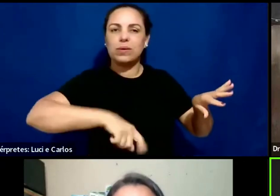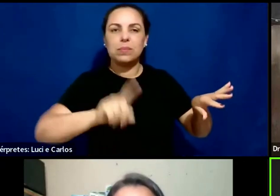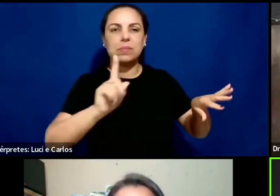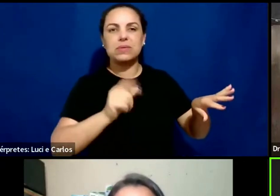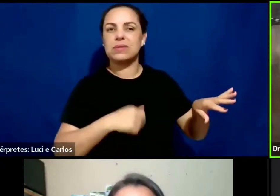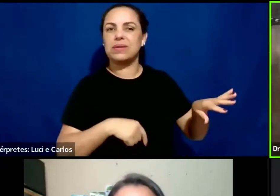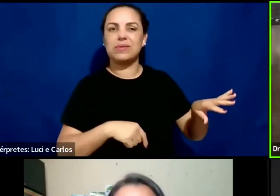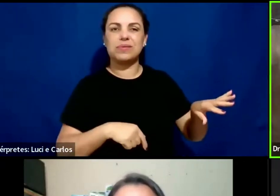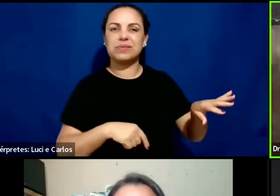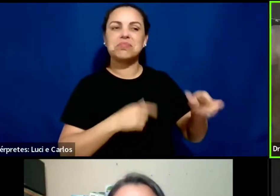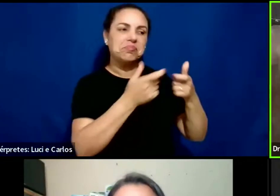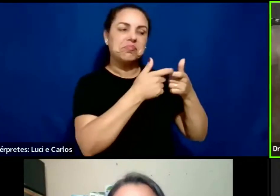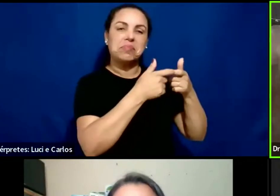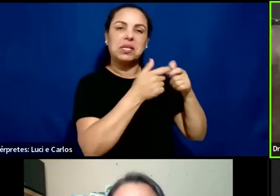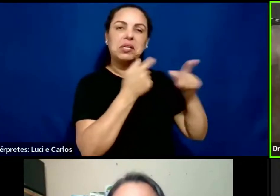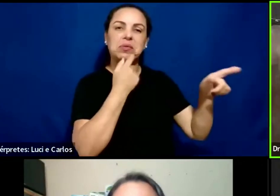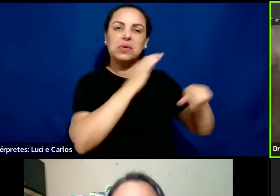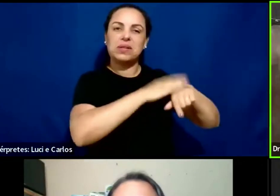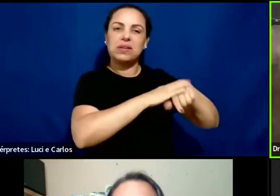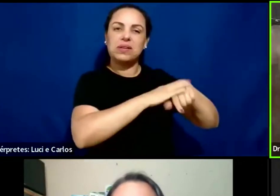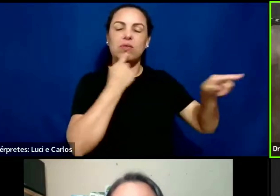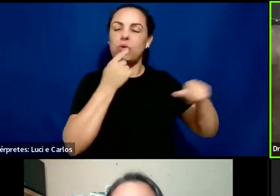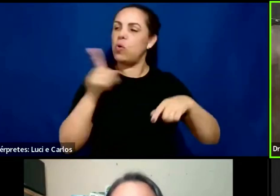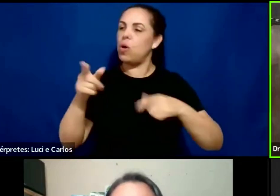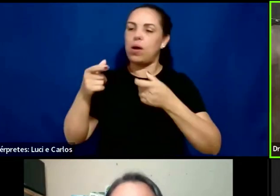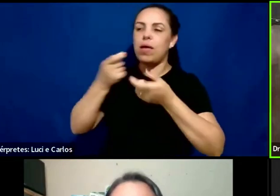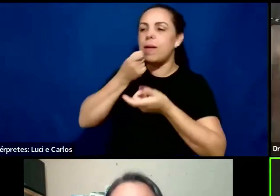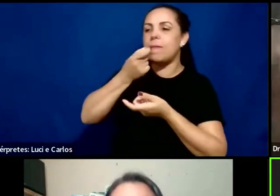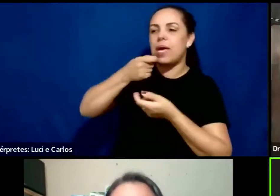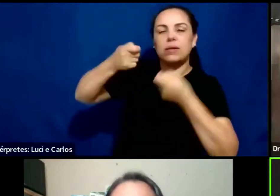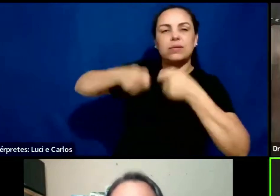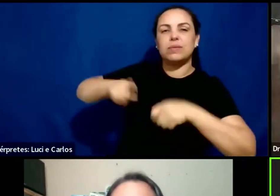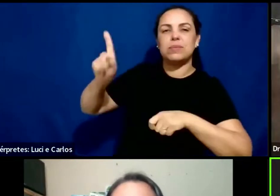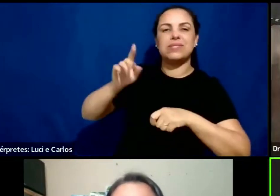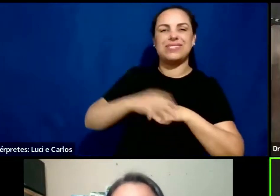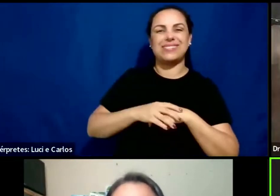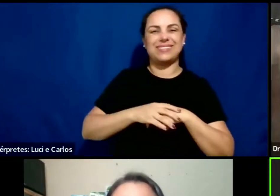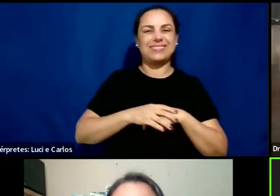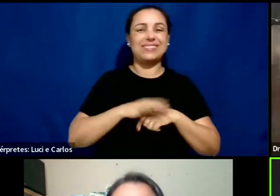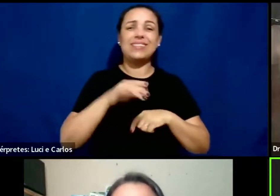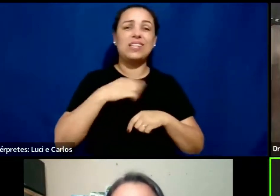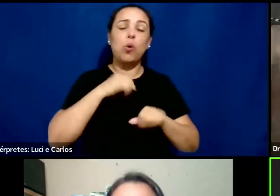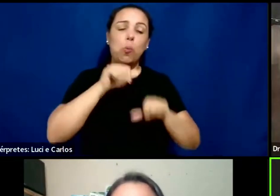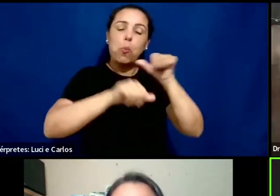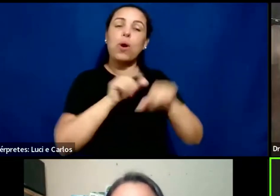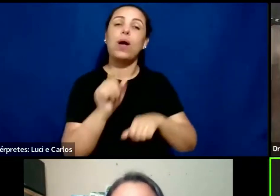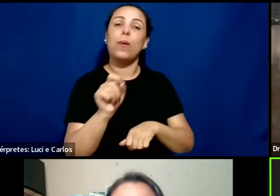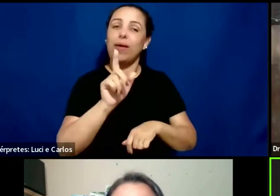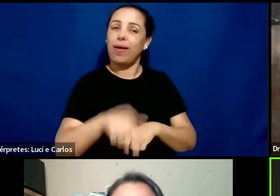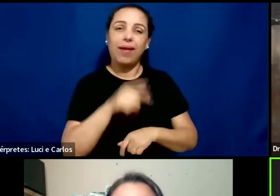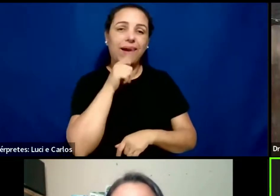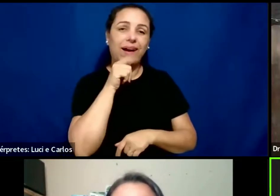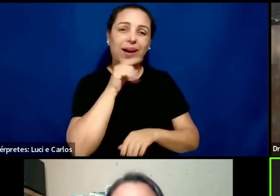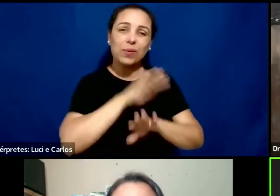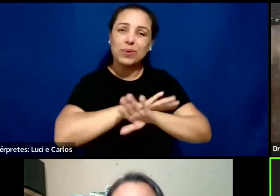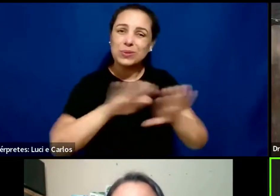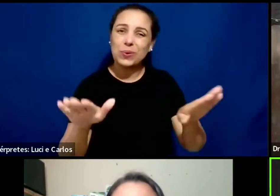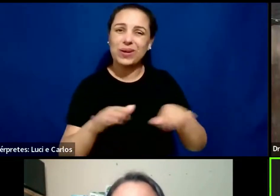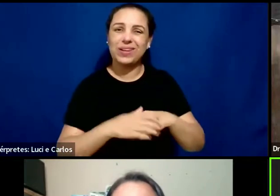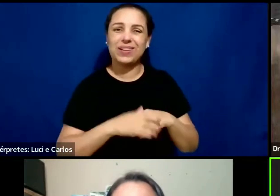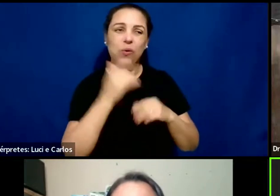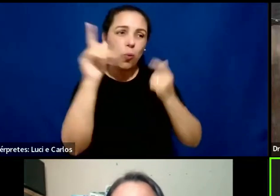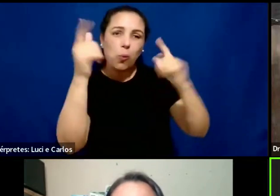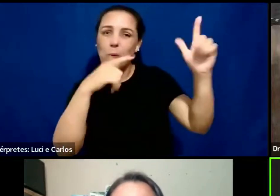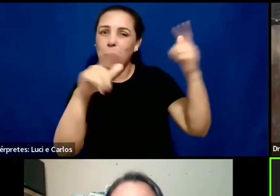noite. E só mudando a qualidade da minha água por ter entrado no projeto de saúde da Timol. Então,